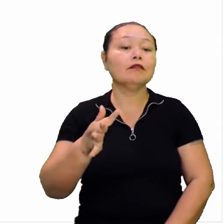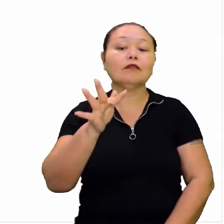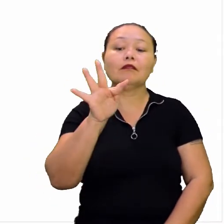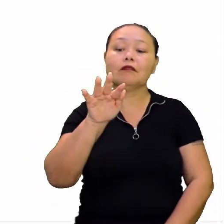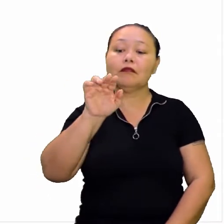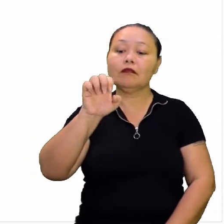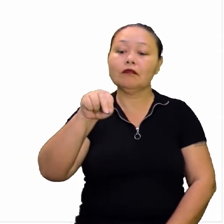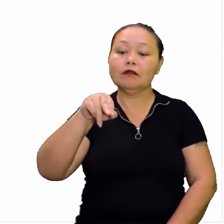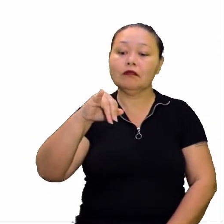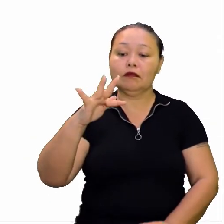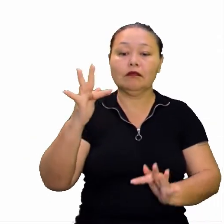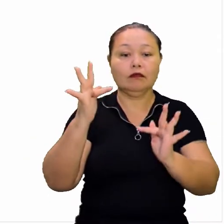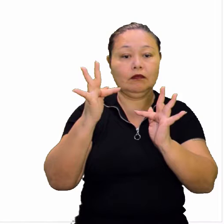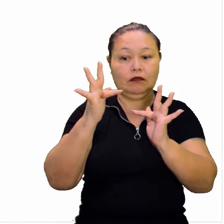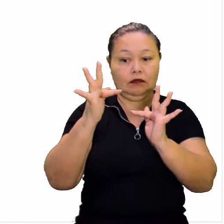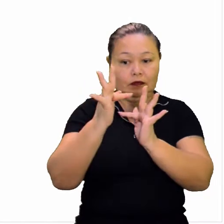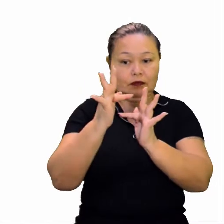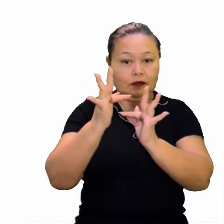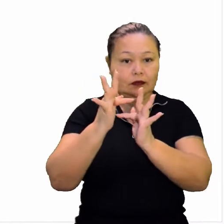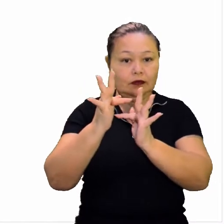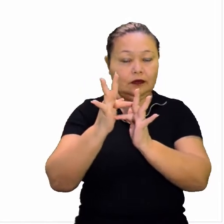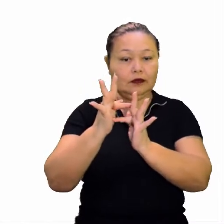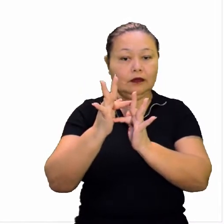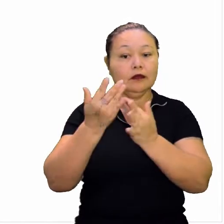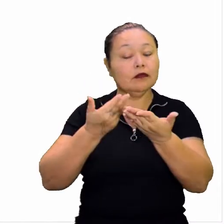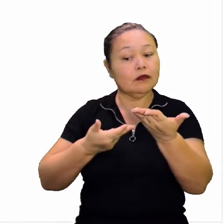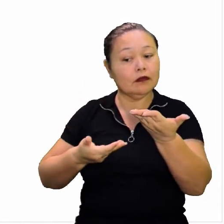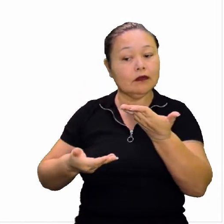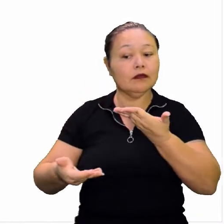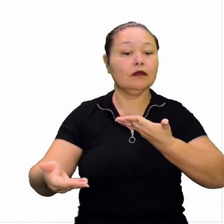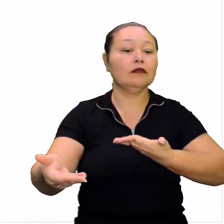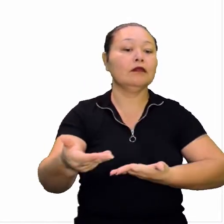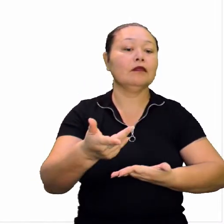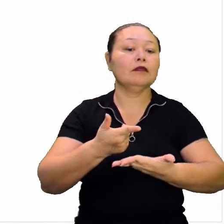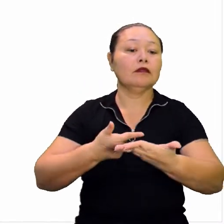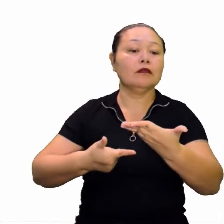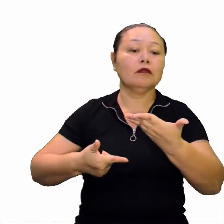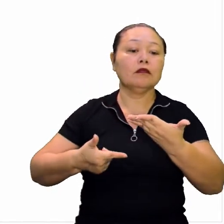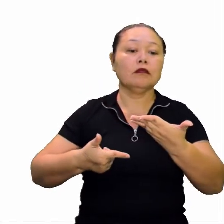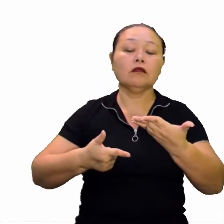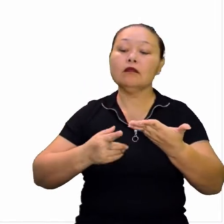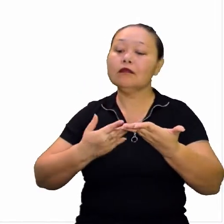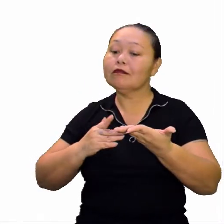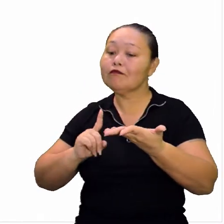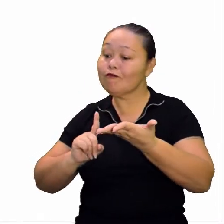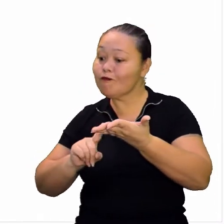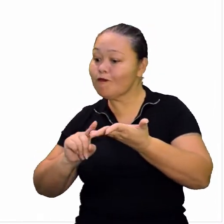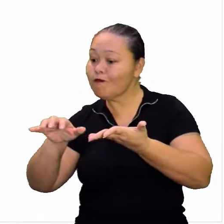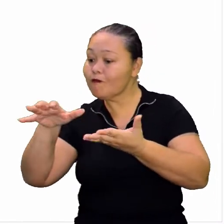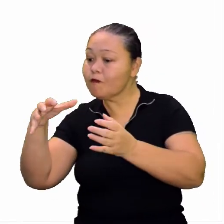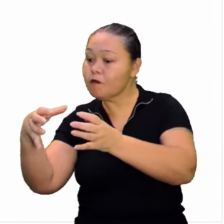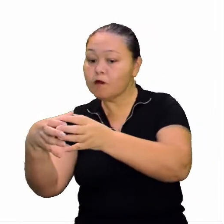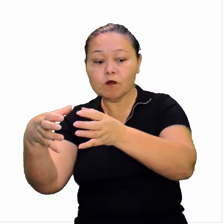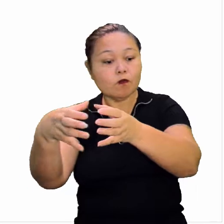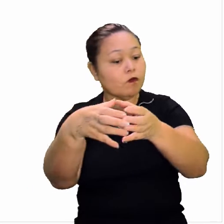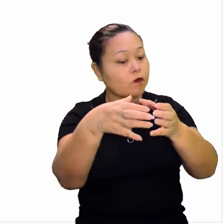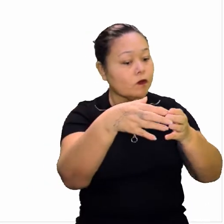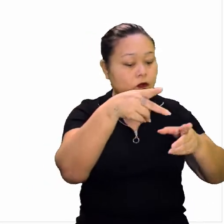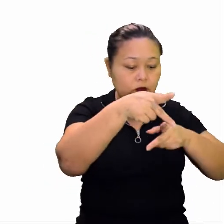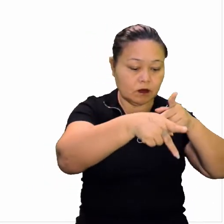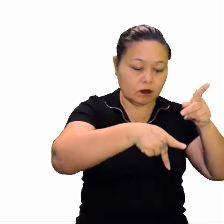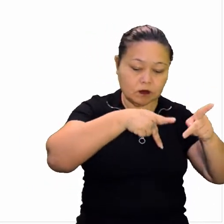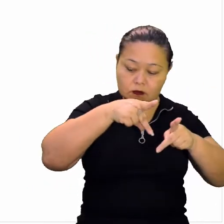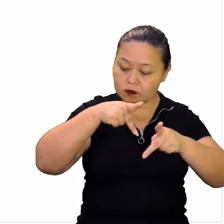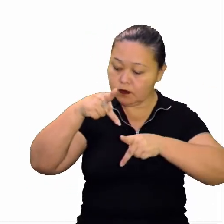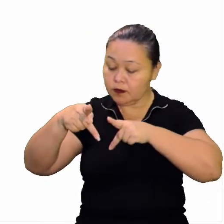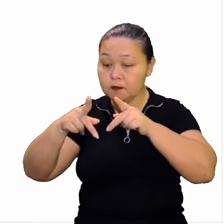fenícios, eles conviveram e comercializavam com vários povos. Tiveram